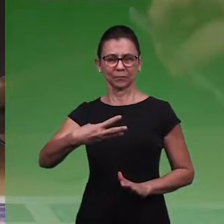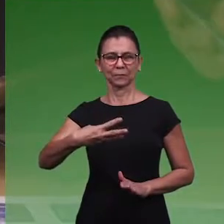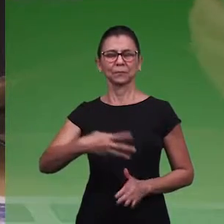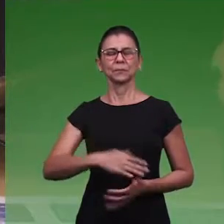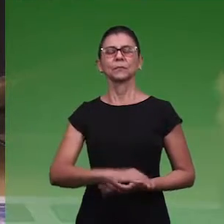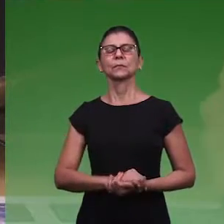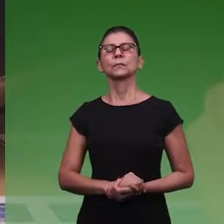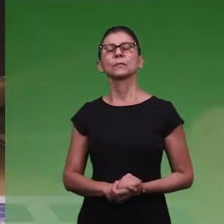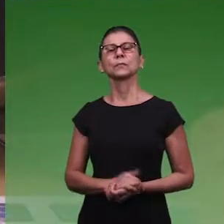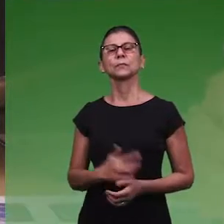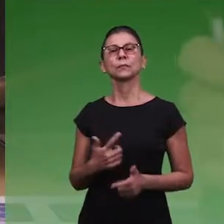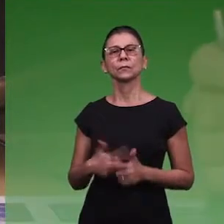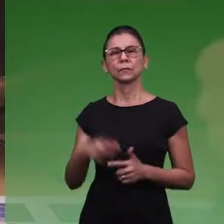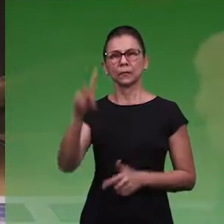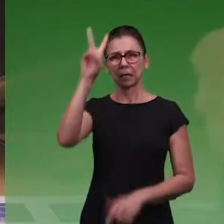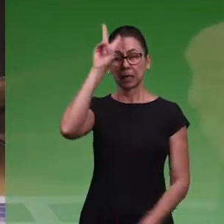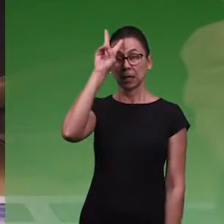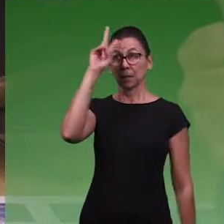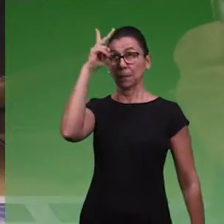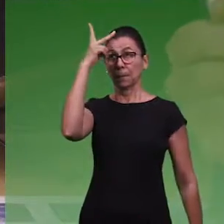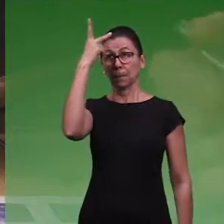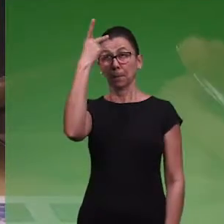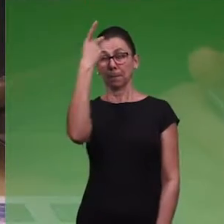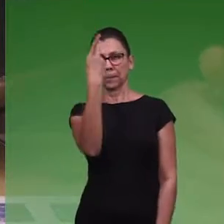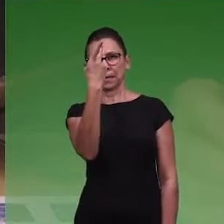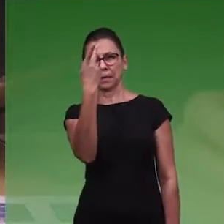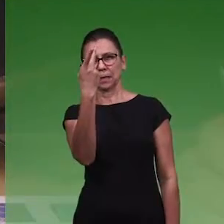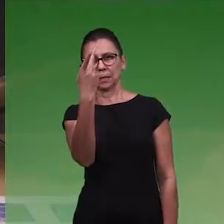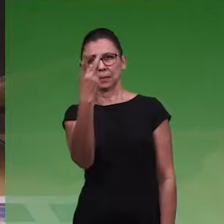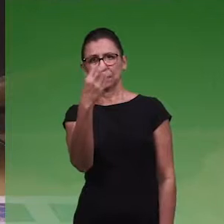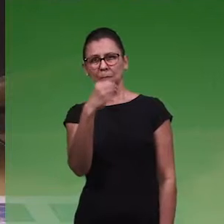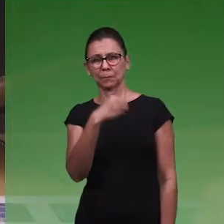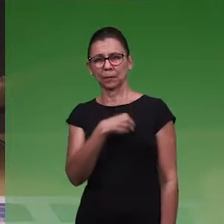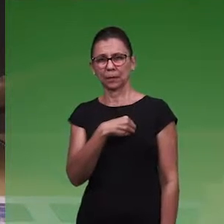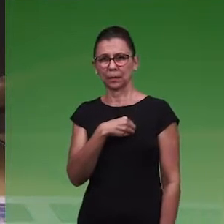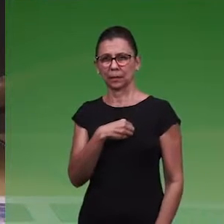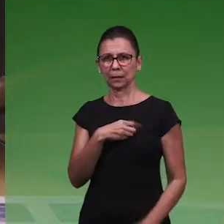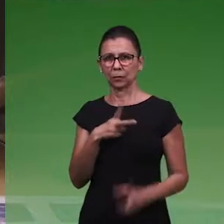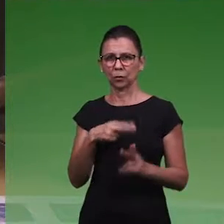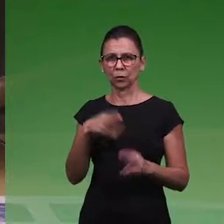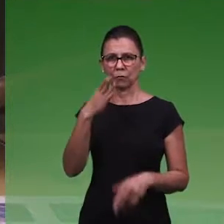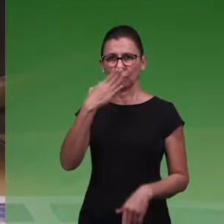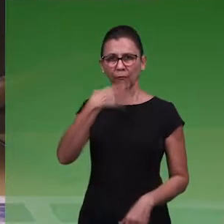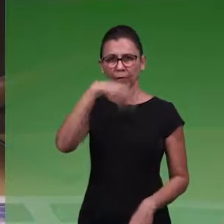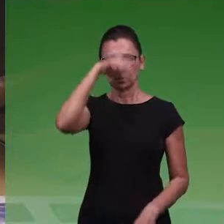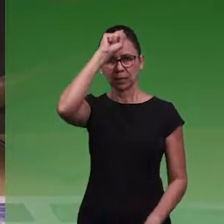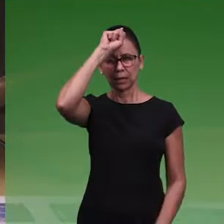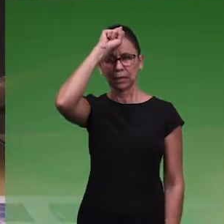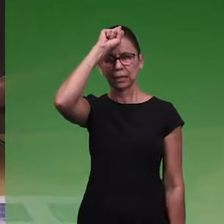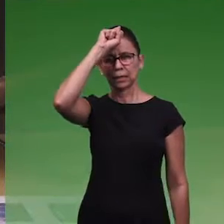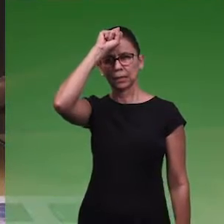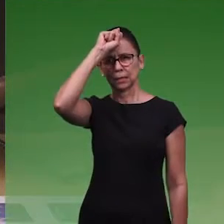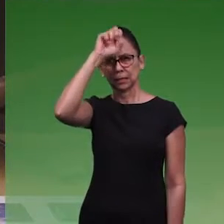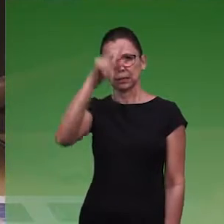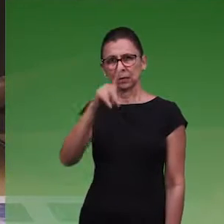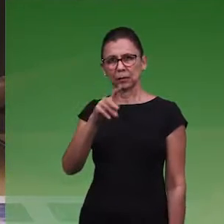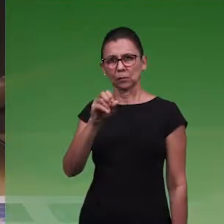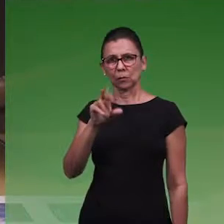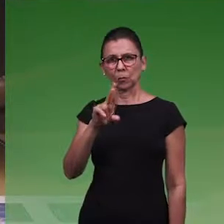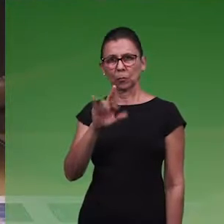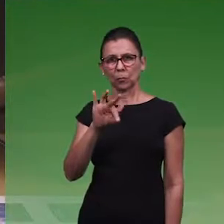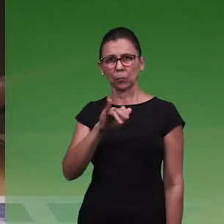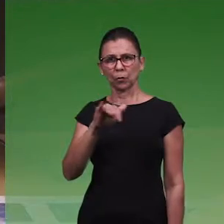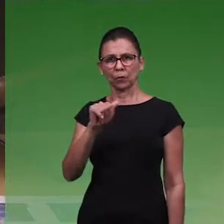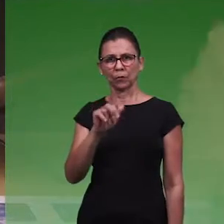assim: porque a rebelião é como o pecado de feitiçaria, e o porfiar